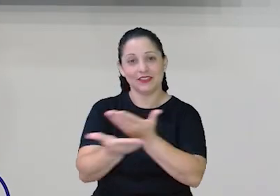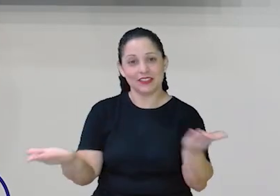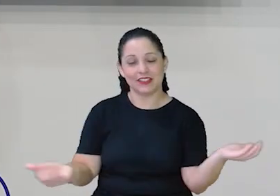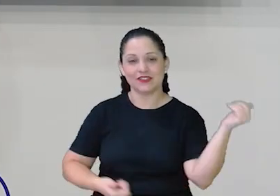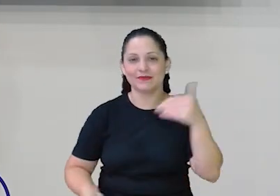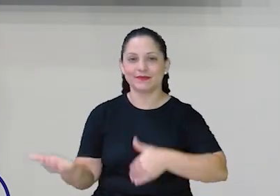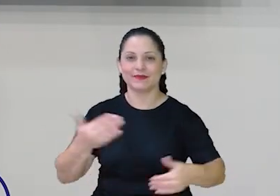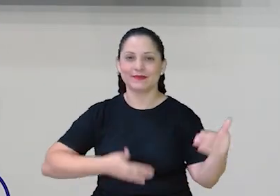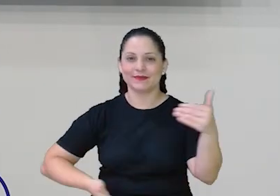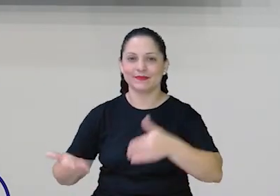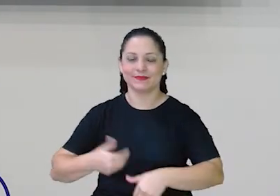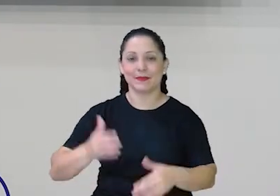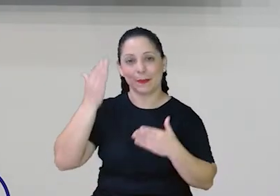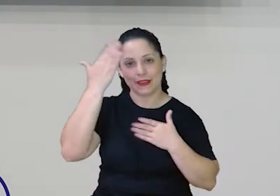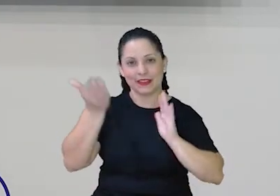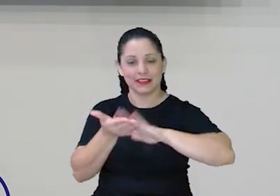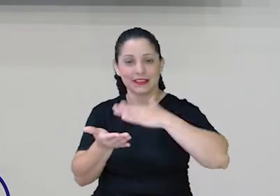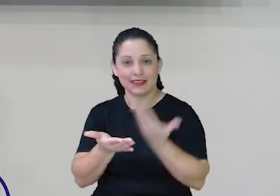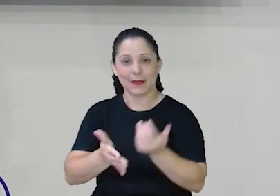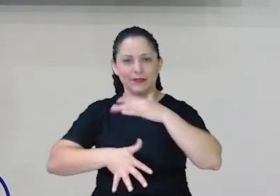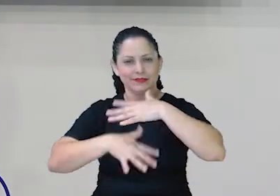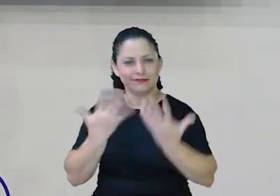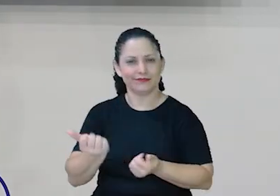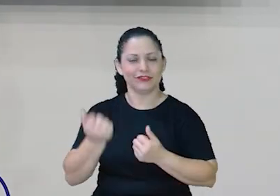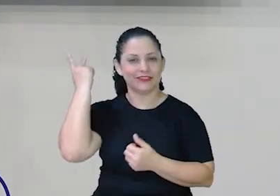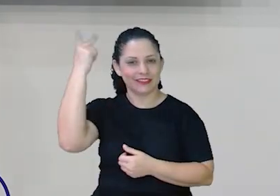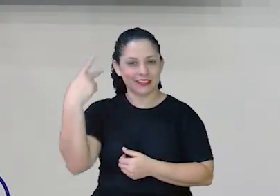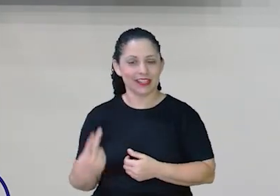presença, obrigada também pela nossa intérprete Kézia aqui com a